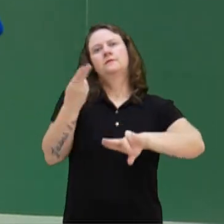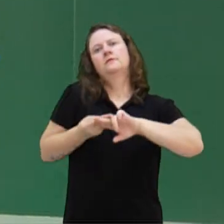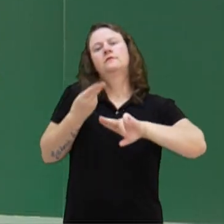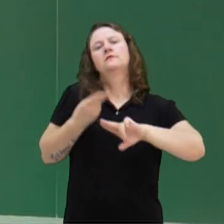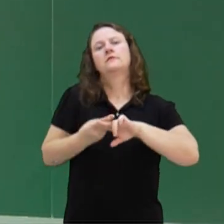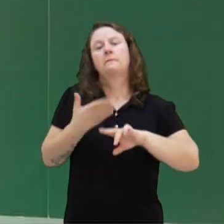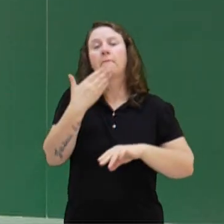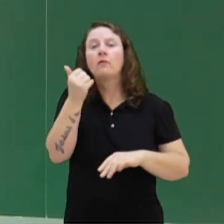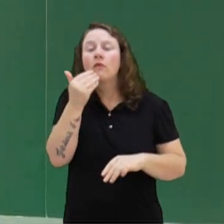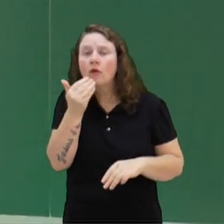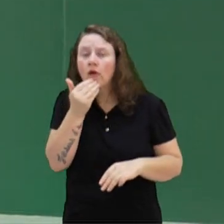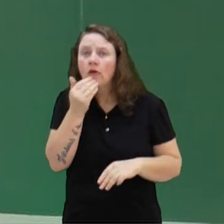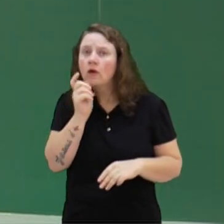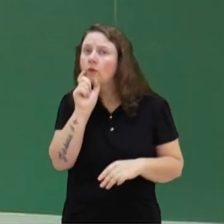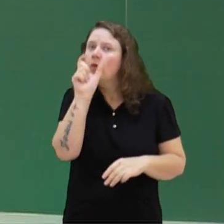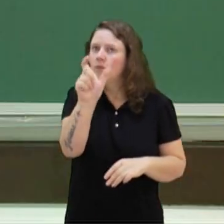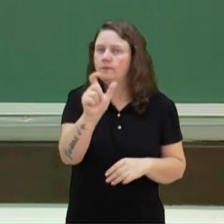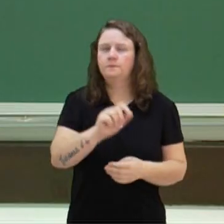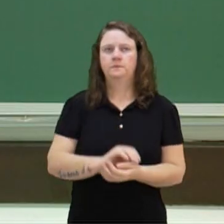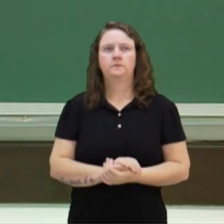melhor, né, de pronunciar.